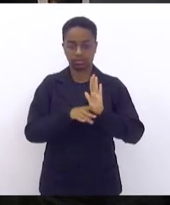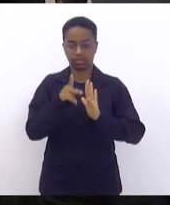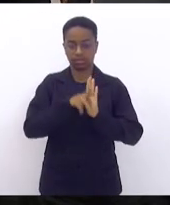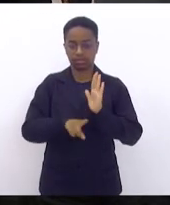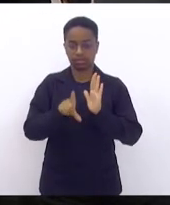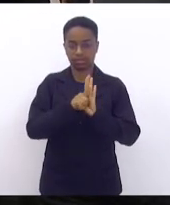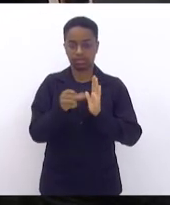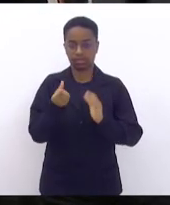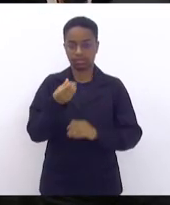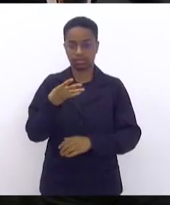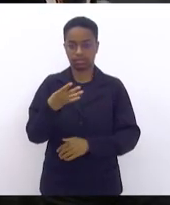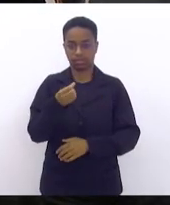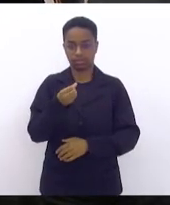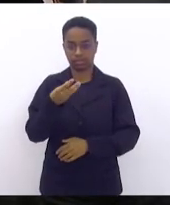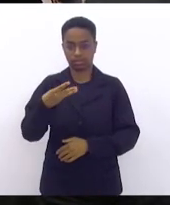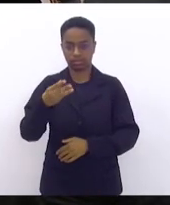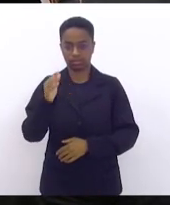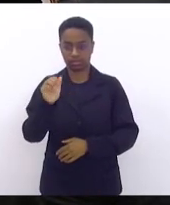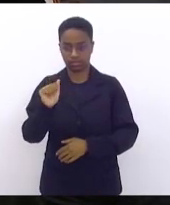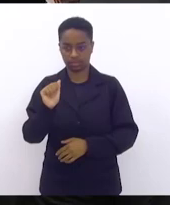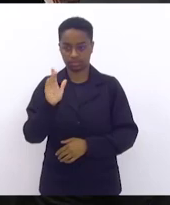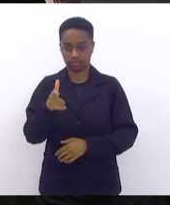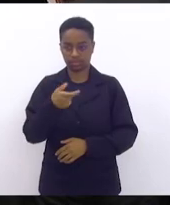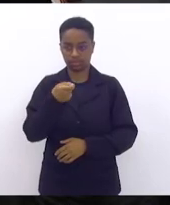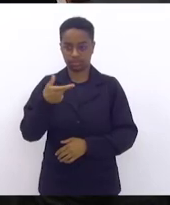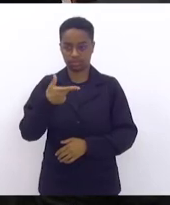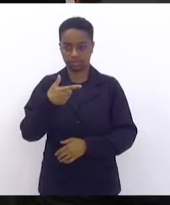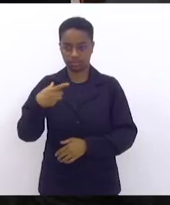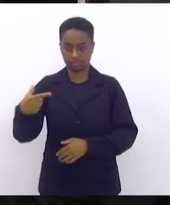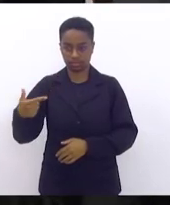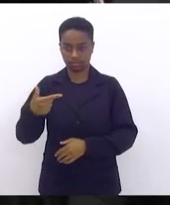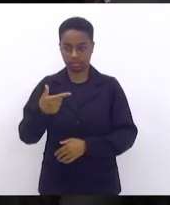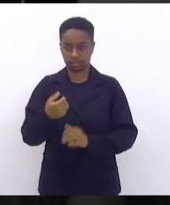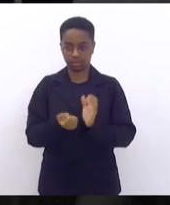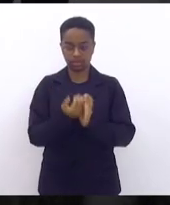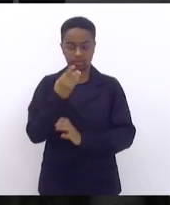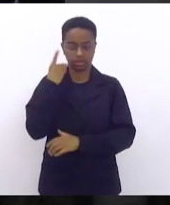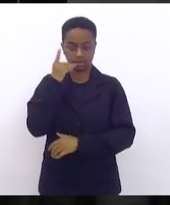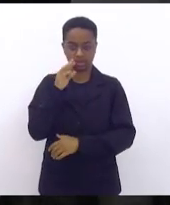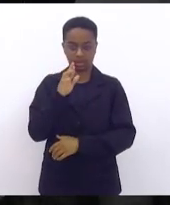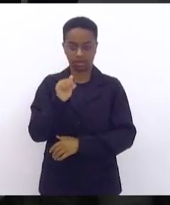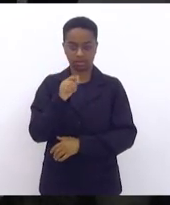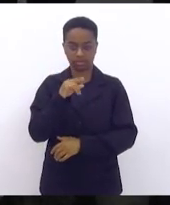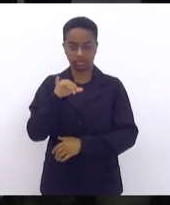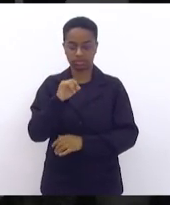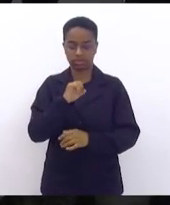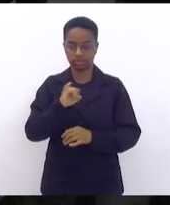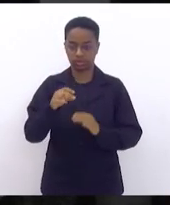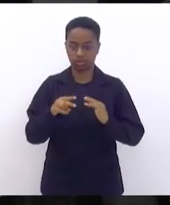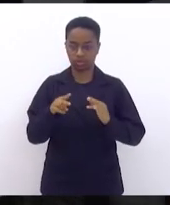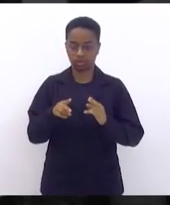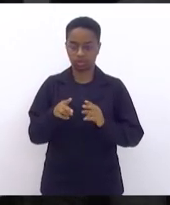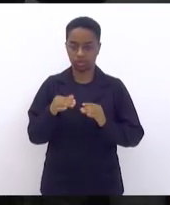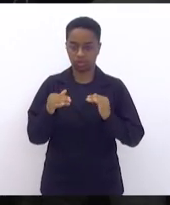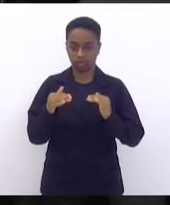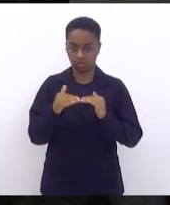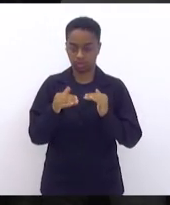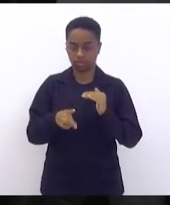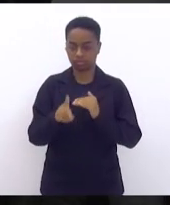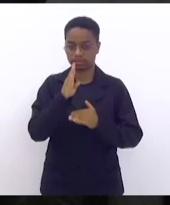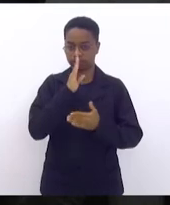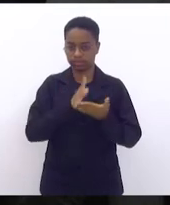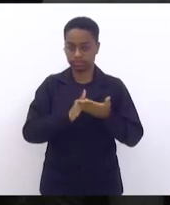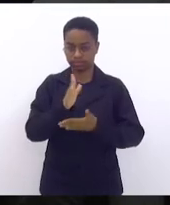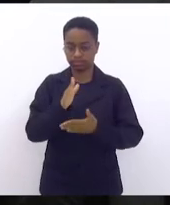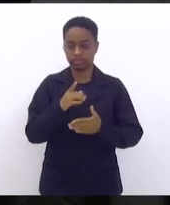de lei 6463-A de 22, de autoria do deputado Geovane Ratinho. Vocês que aprovam, mandem como estão, aprovado. Há sobre a